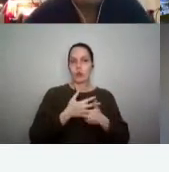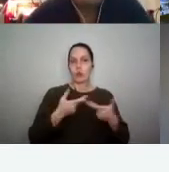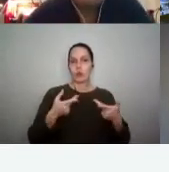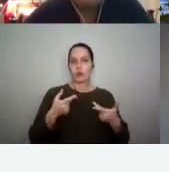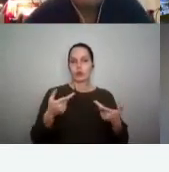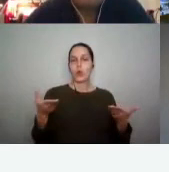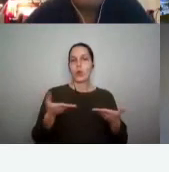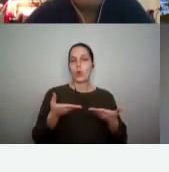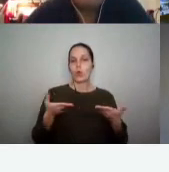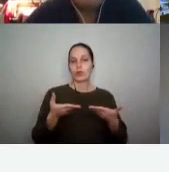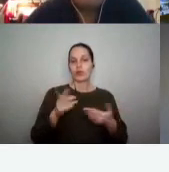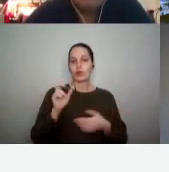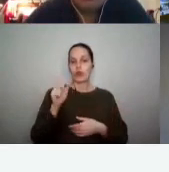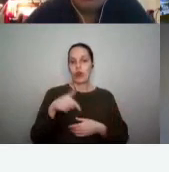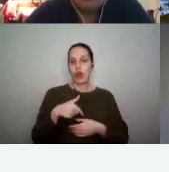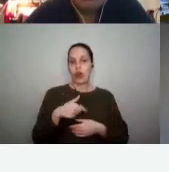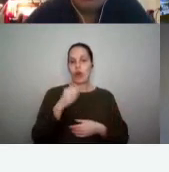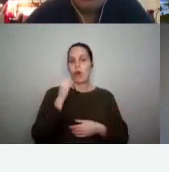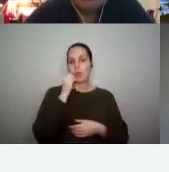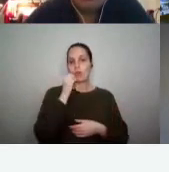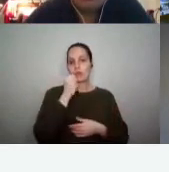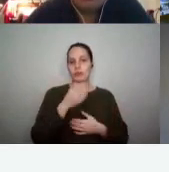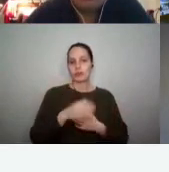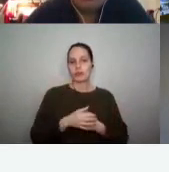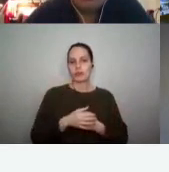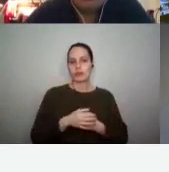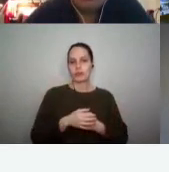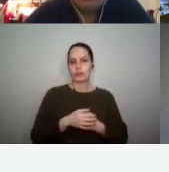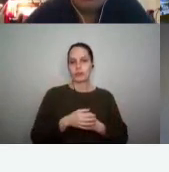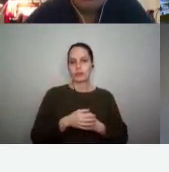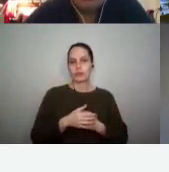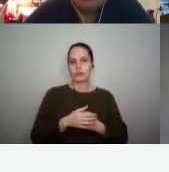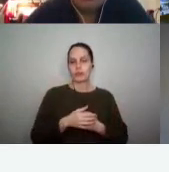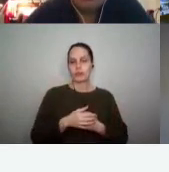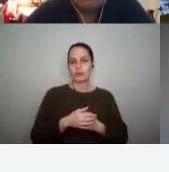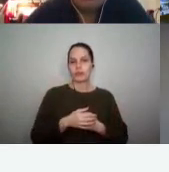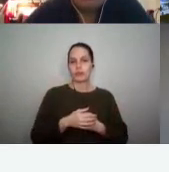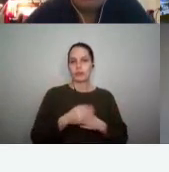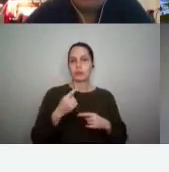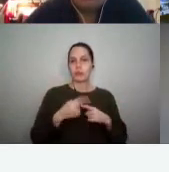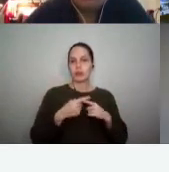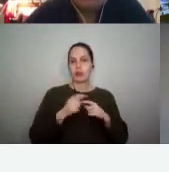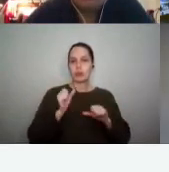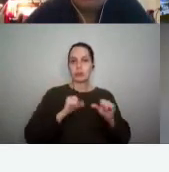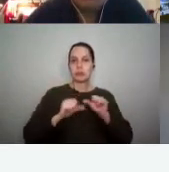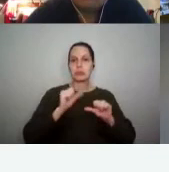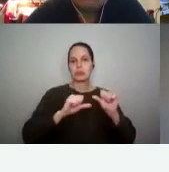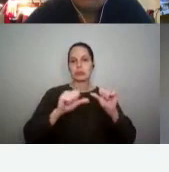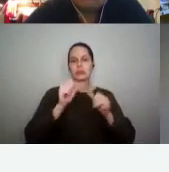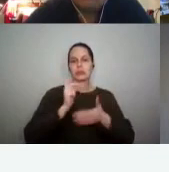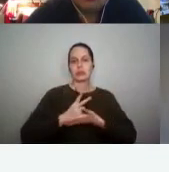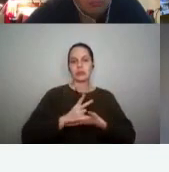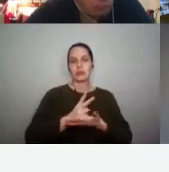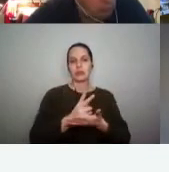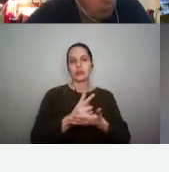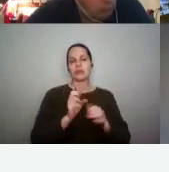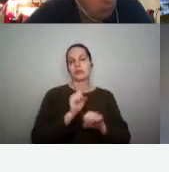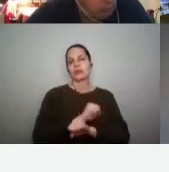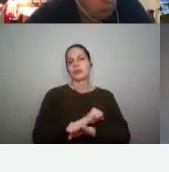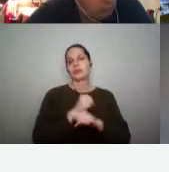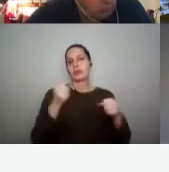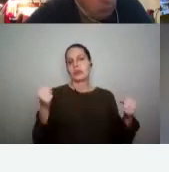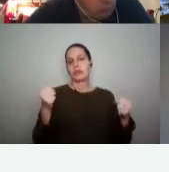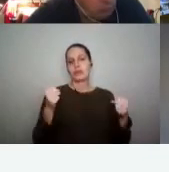porque as mudanças são intensas e não há mais condições de se imaginar,